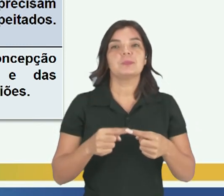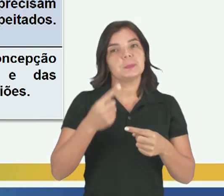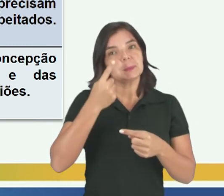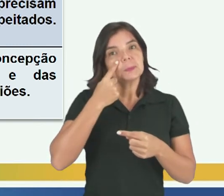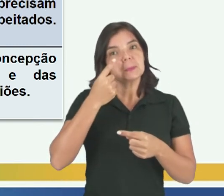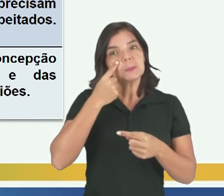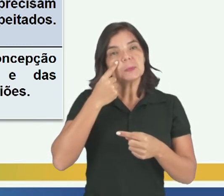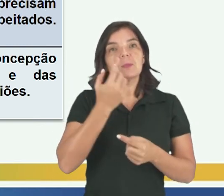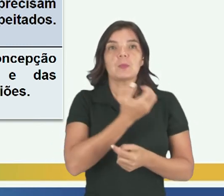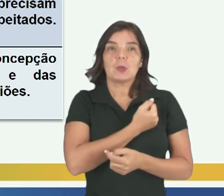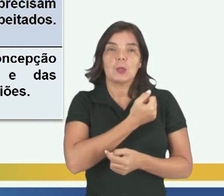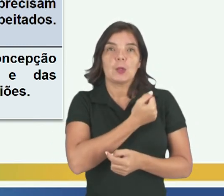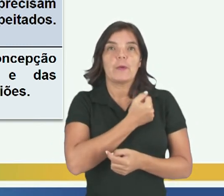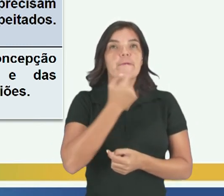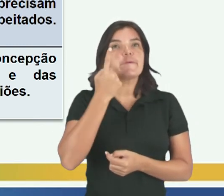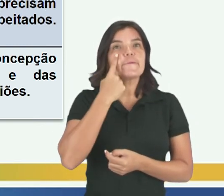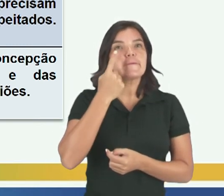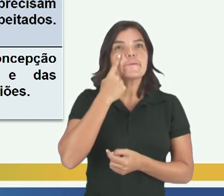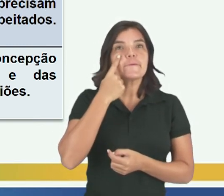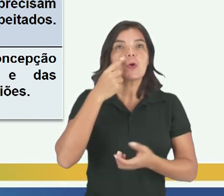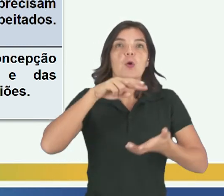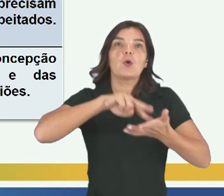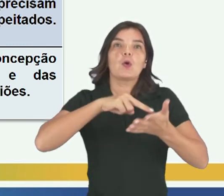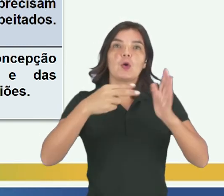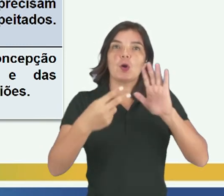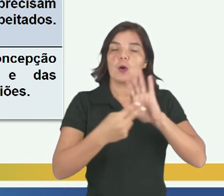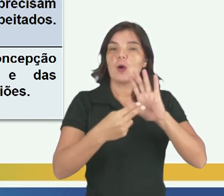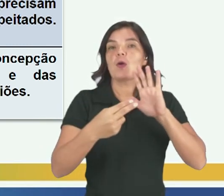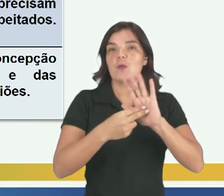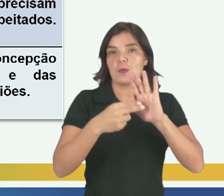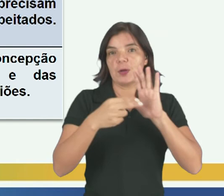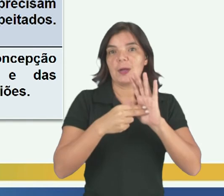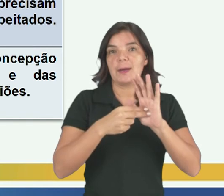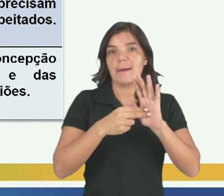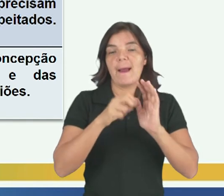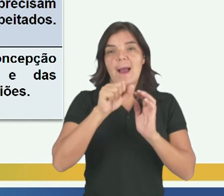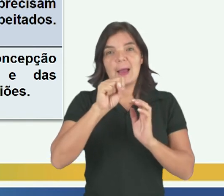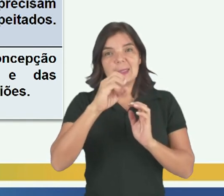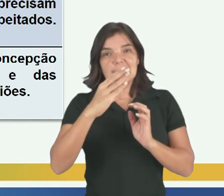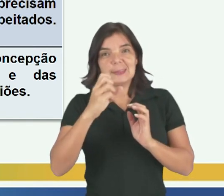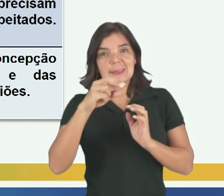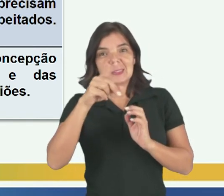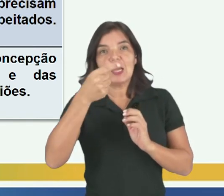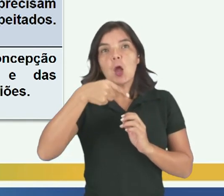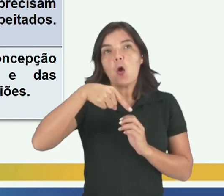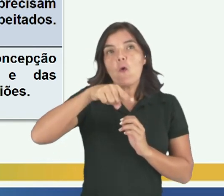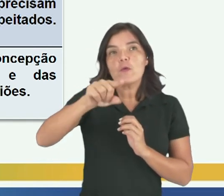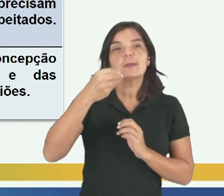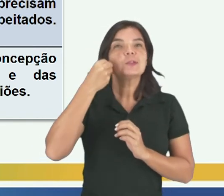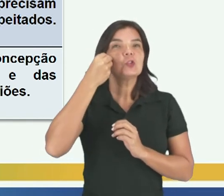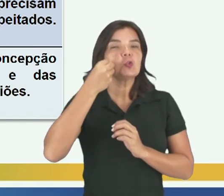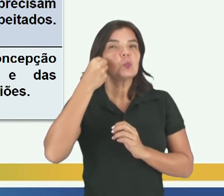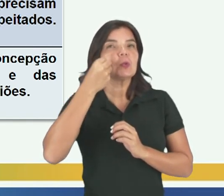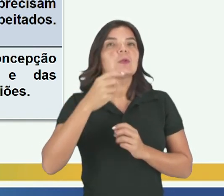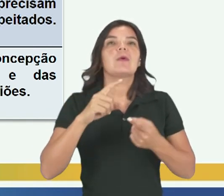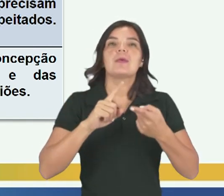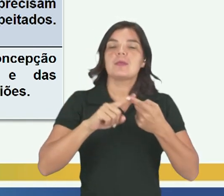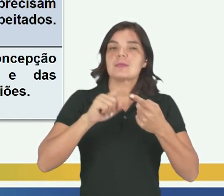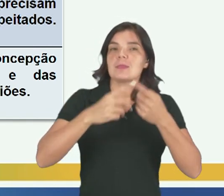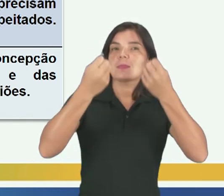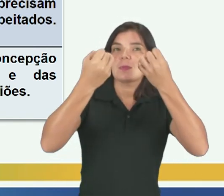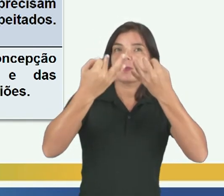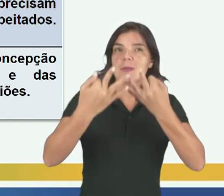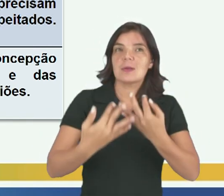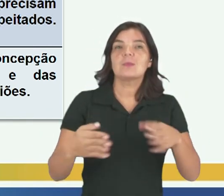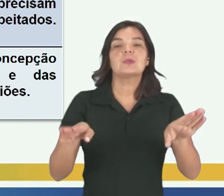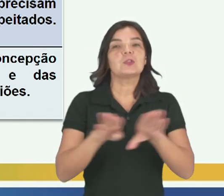vai enumerar. Vamos ter aí, significa ascender ou ir além do sentido de experiência. Então nós temos um